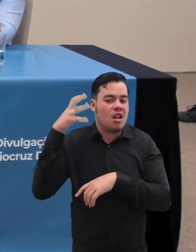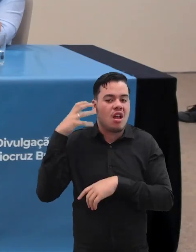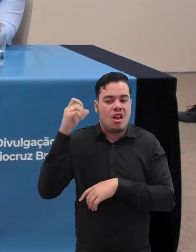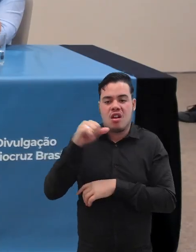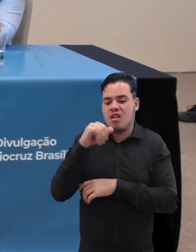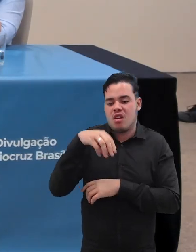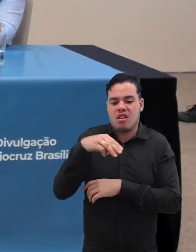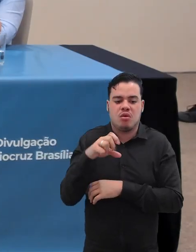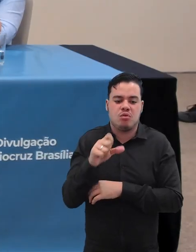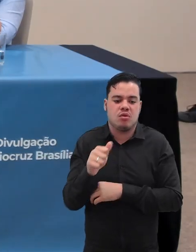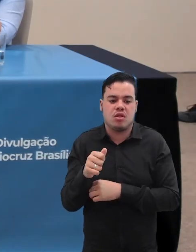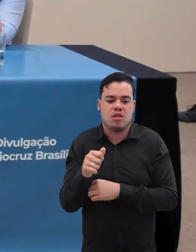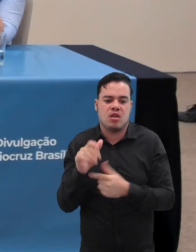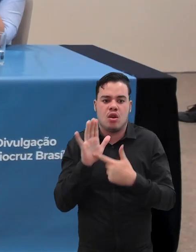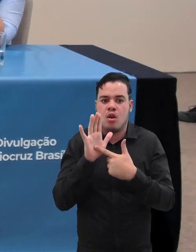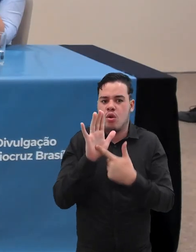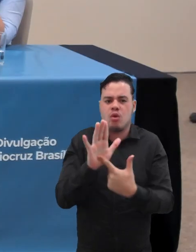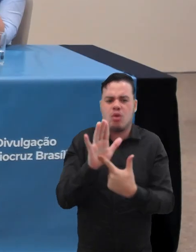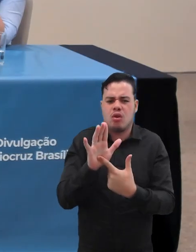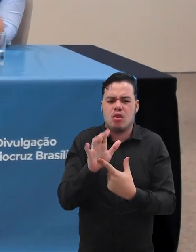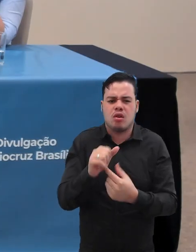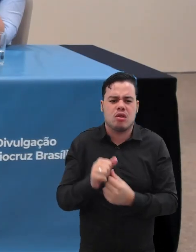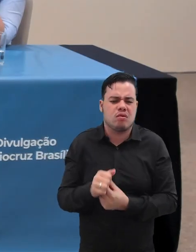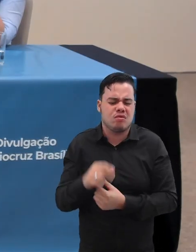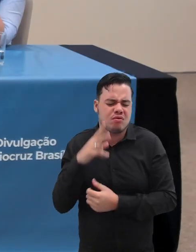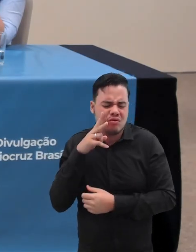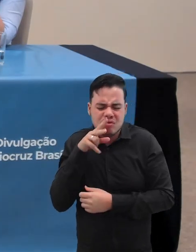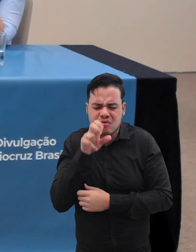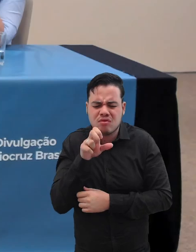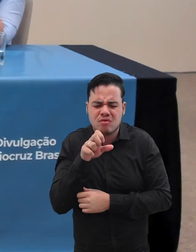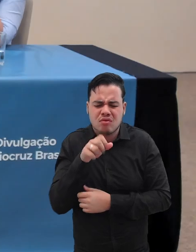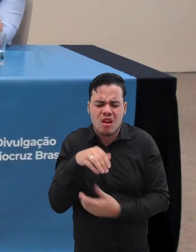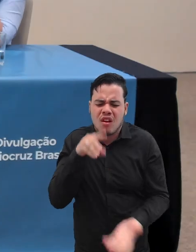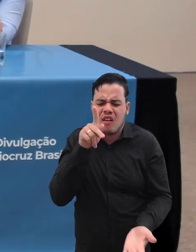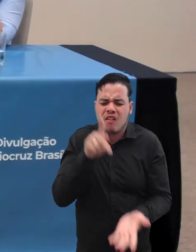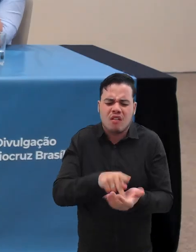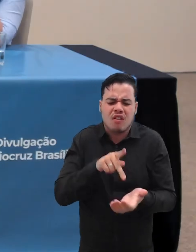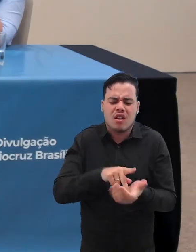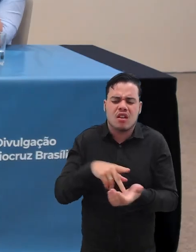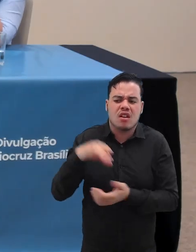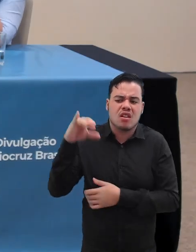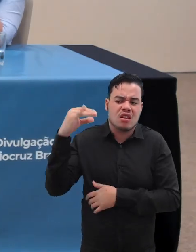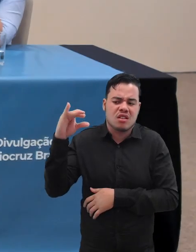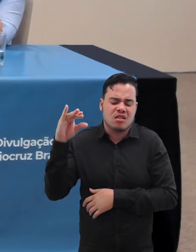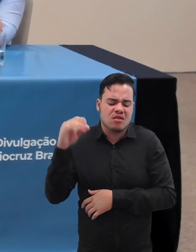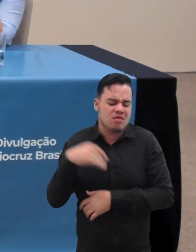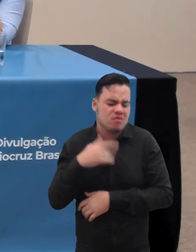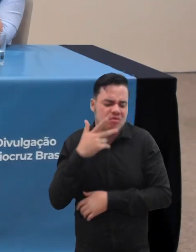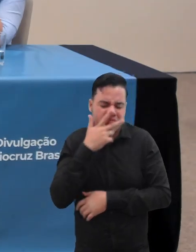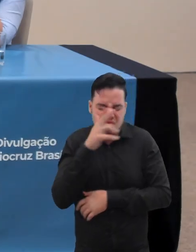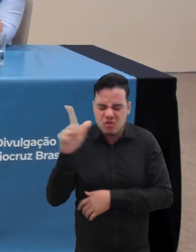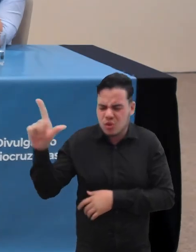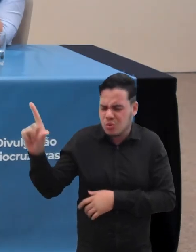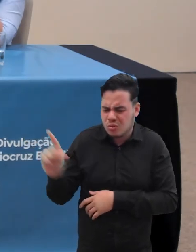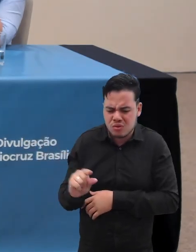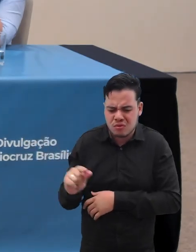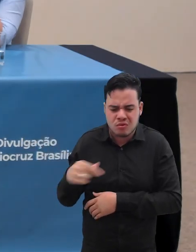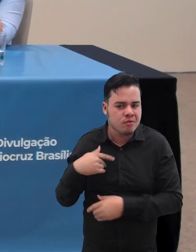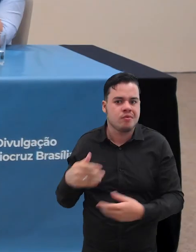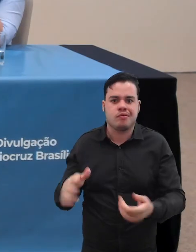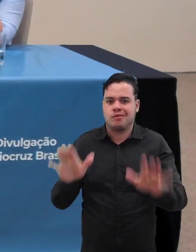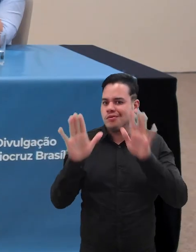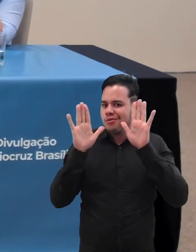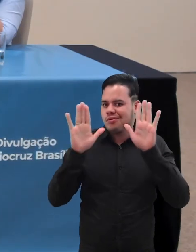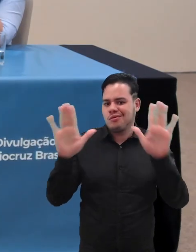manchete algo que tem um baixíssimo nível de evidência científica, como um trabalho apresentado em um resumo, em um